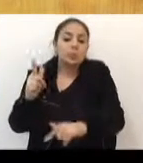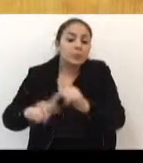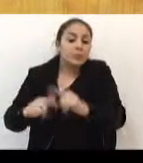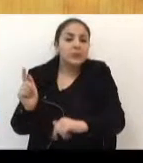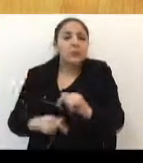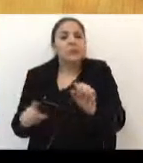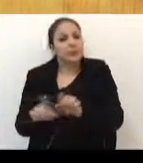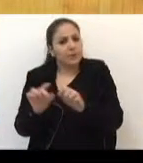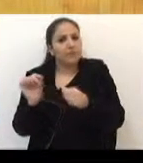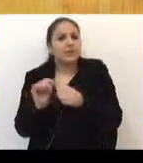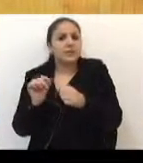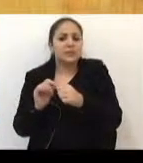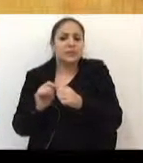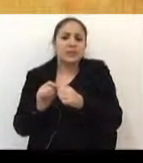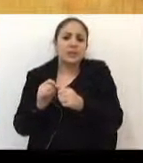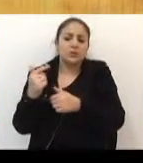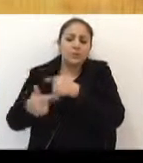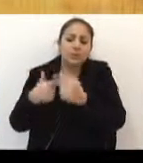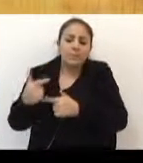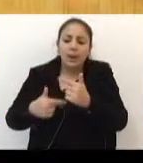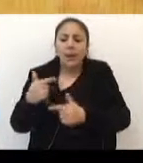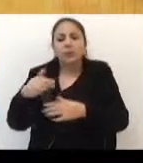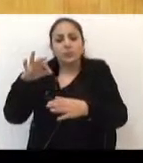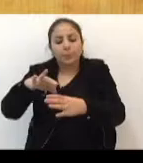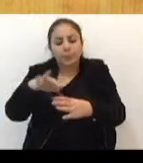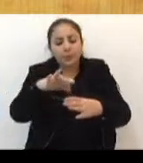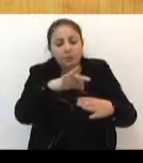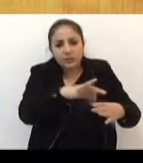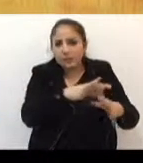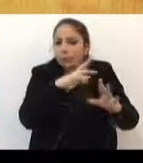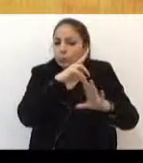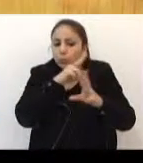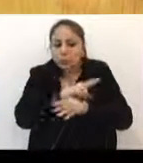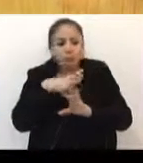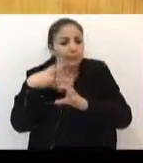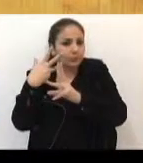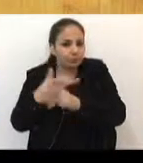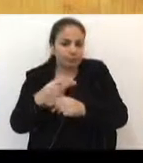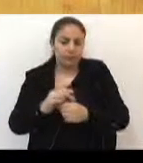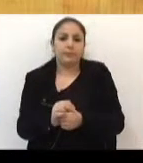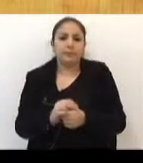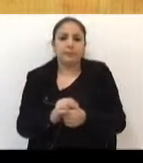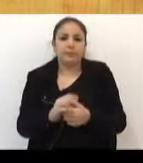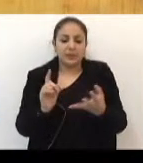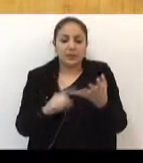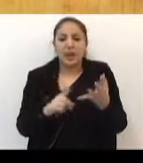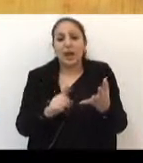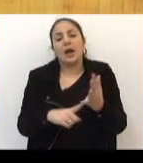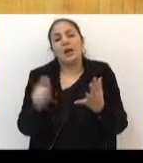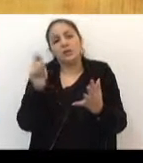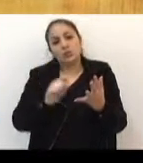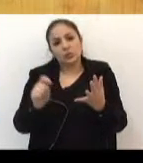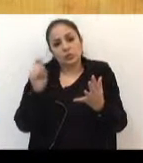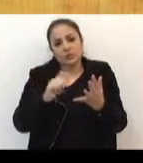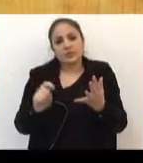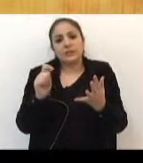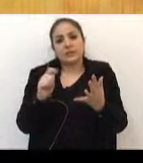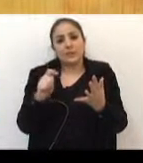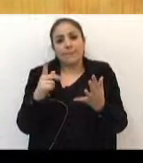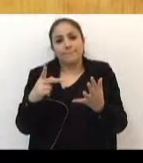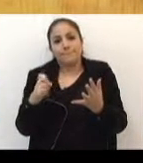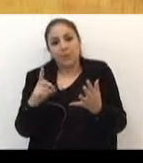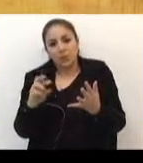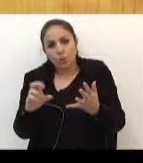o serviço da lavoura, né, cuidavam de todo o seu patrimônio. A Associação dos Trovadores Pedro da